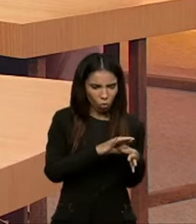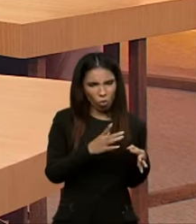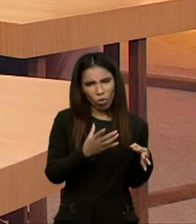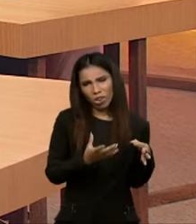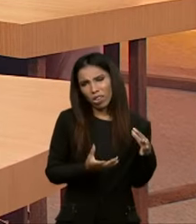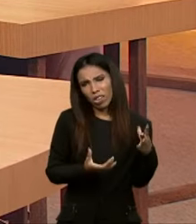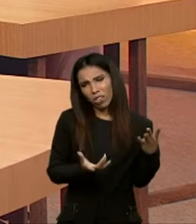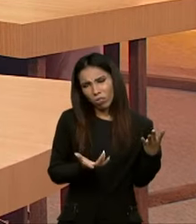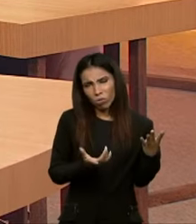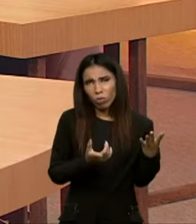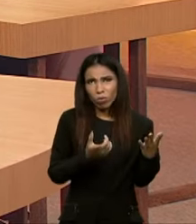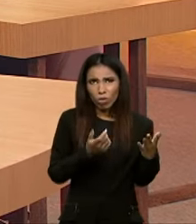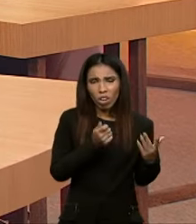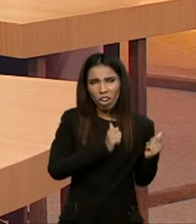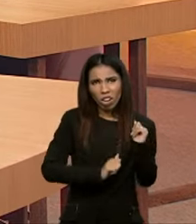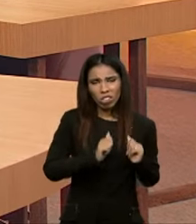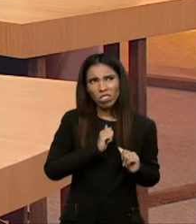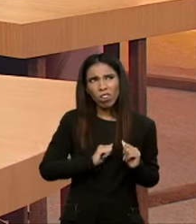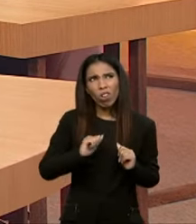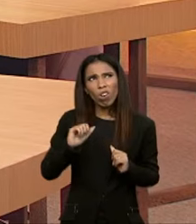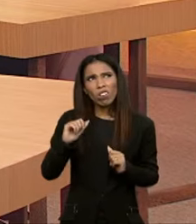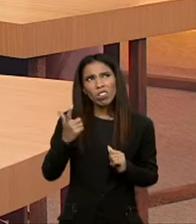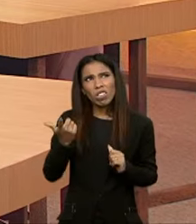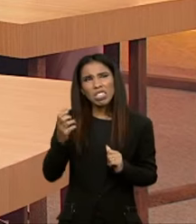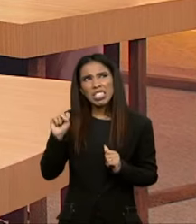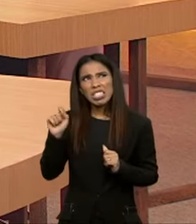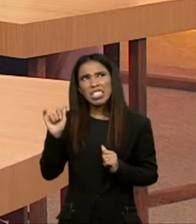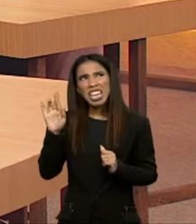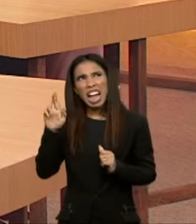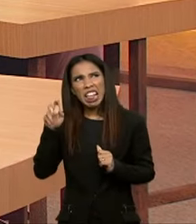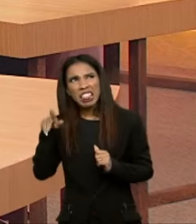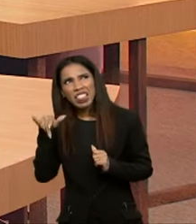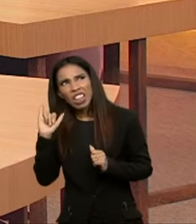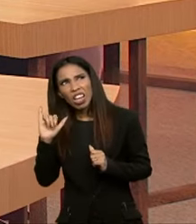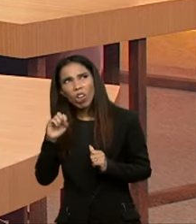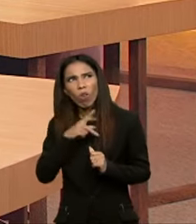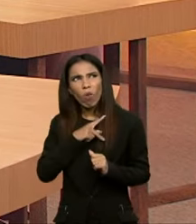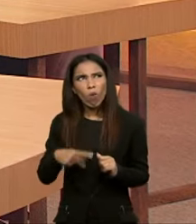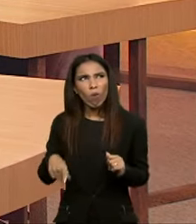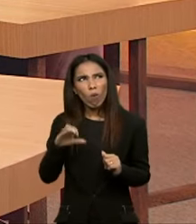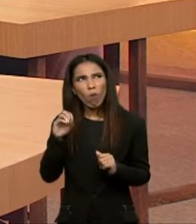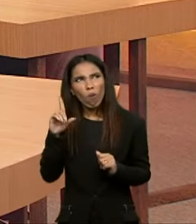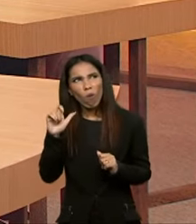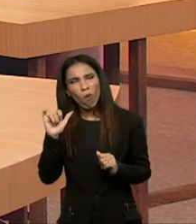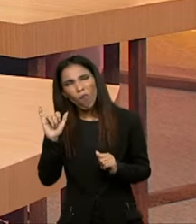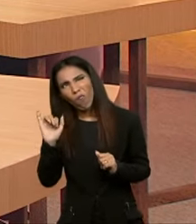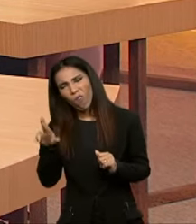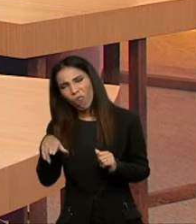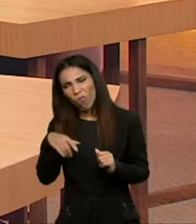Sarney, ou começo do governo do Collor, sei lá. Ela existe há muito tempo. E ela já foi muito massacrada, né?